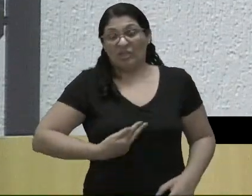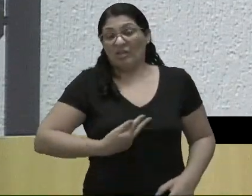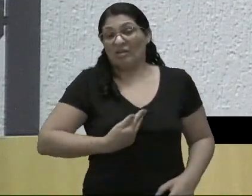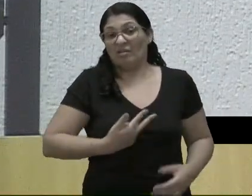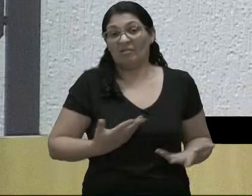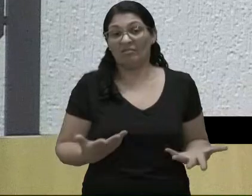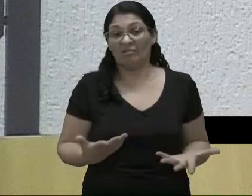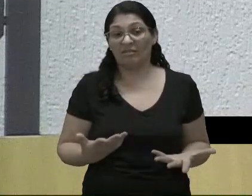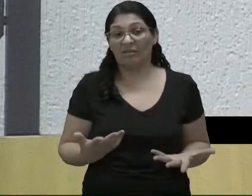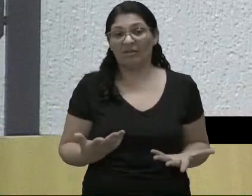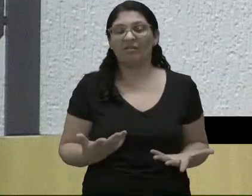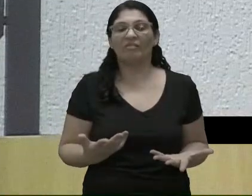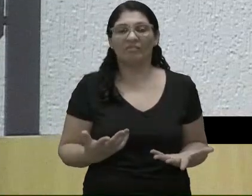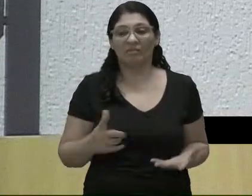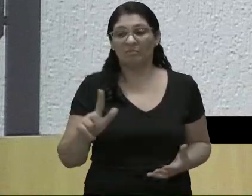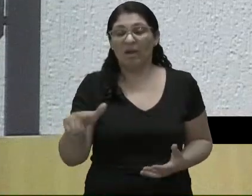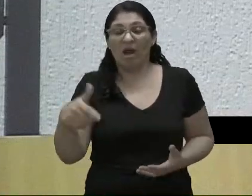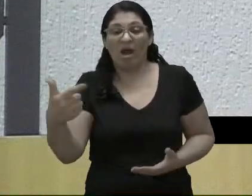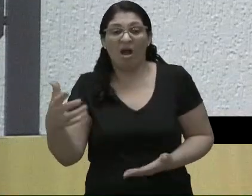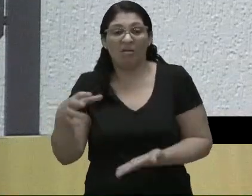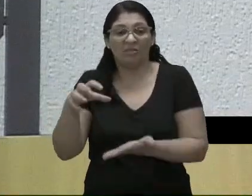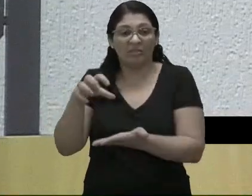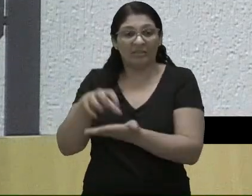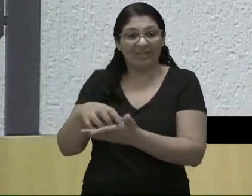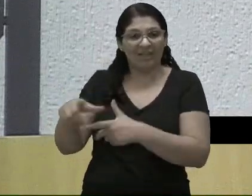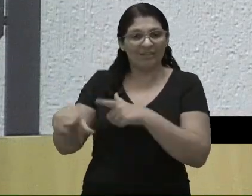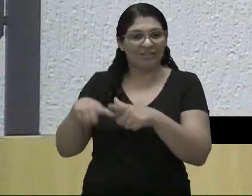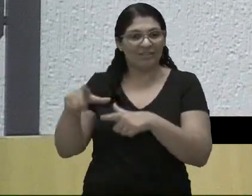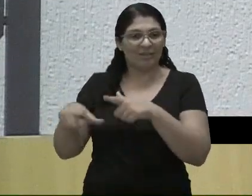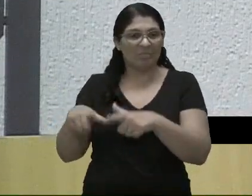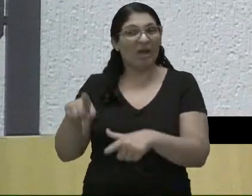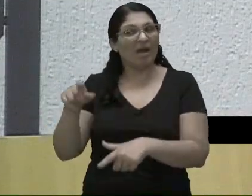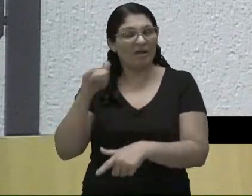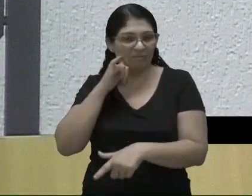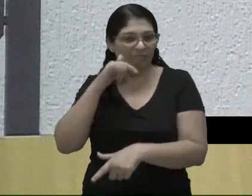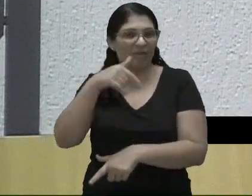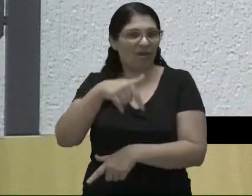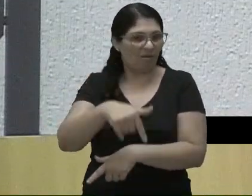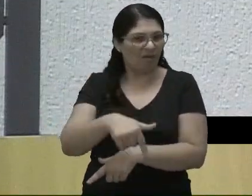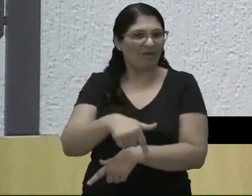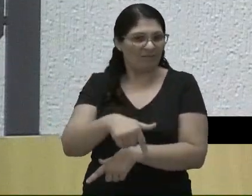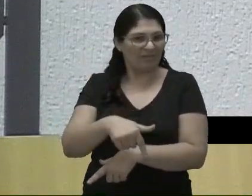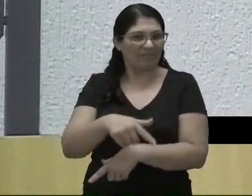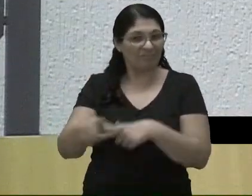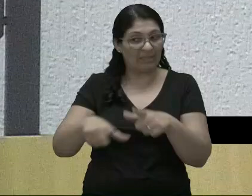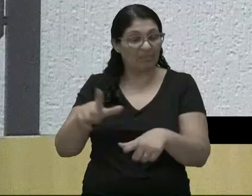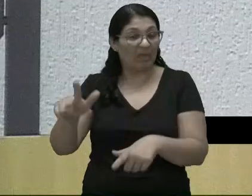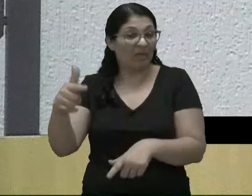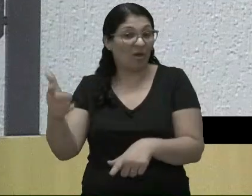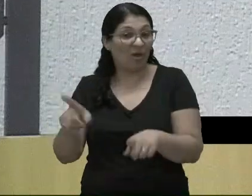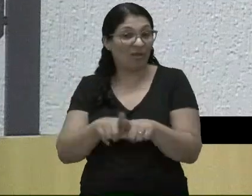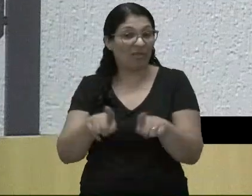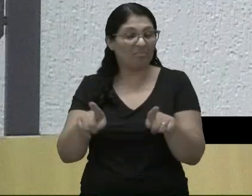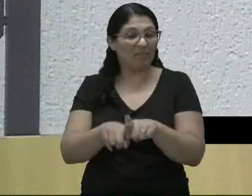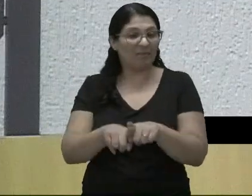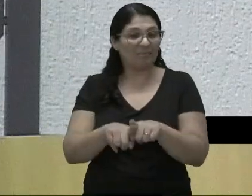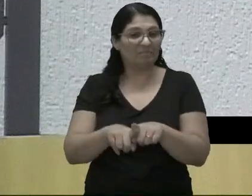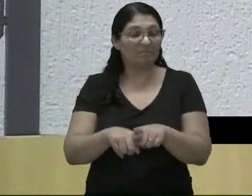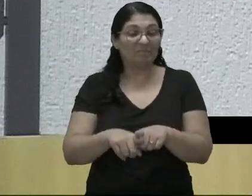Ele numa cirurgia, numa outra unidade que ele presta serviço, que ele mencionou aqui. De repente, precisa de um aval dele,